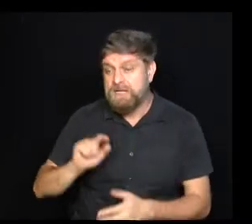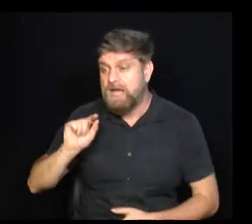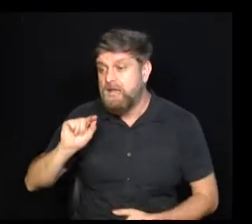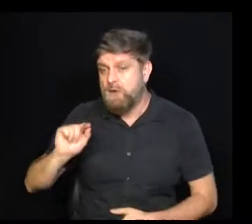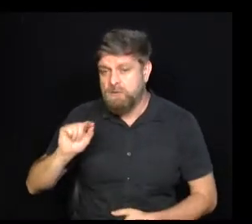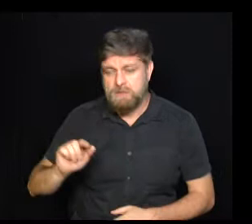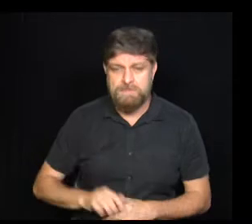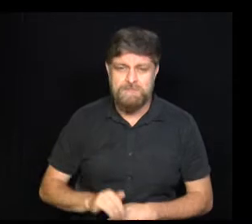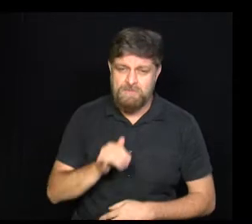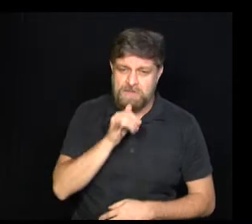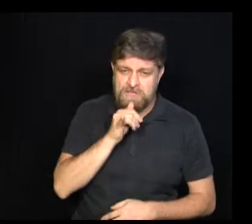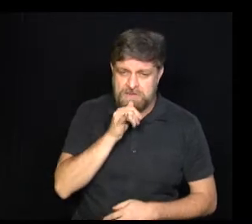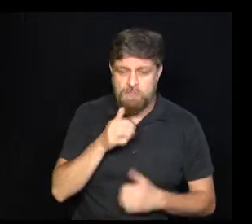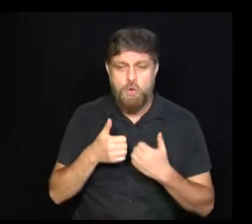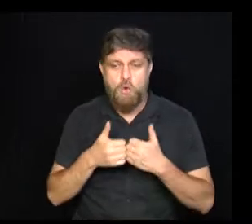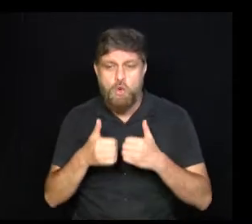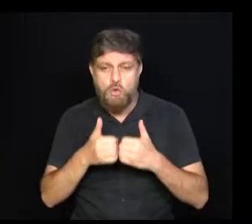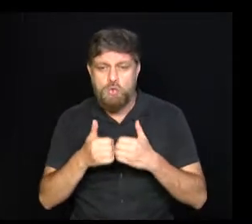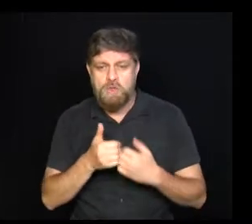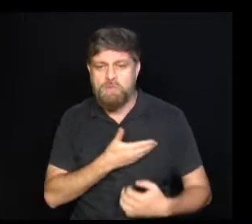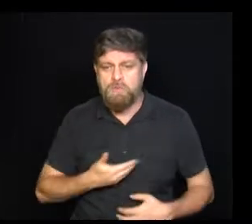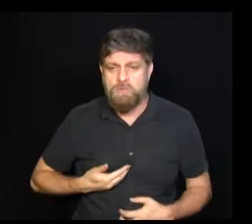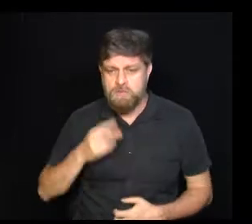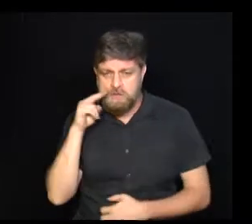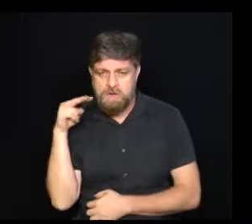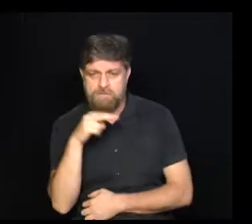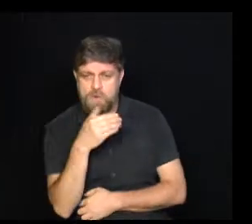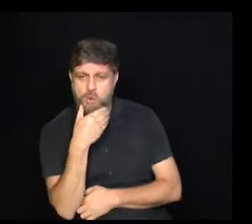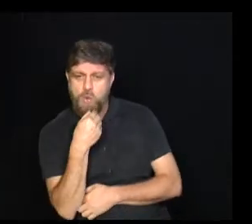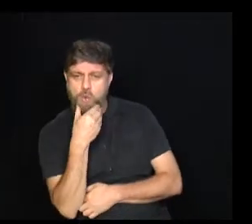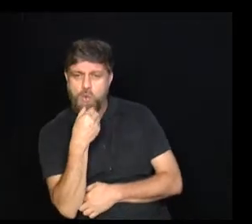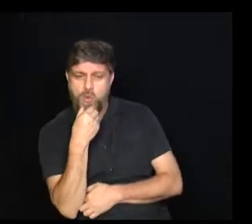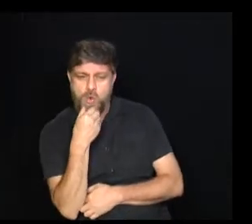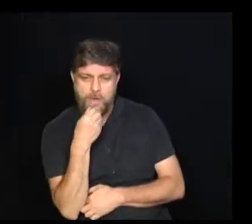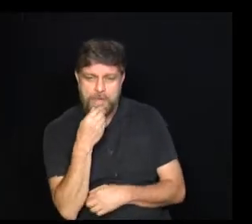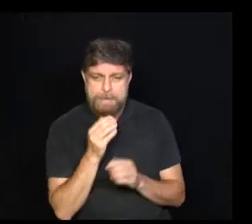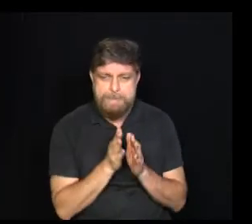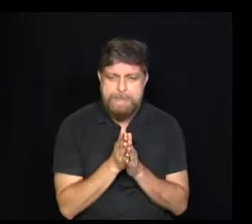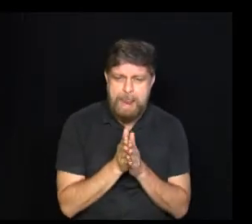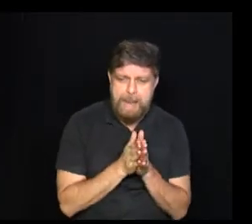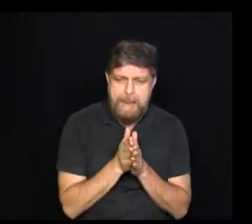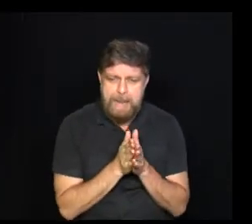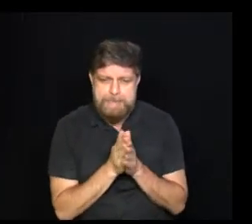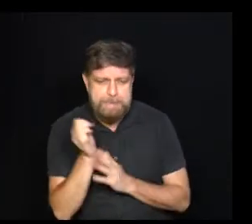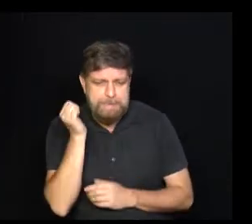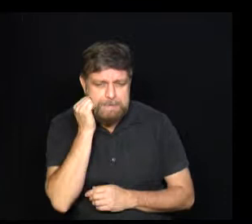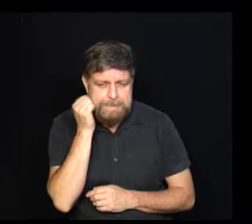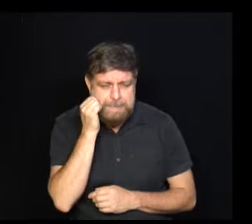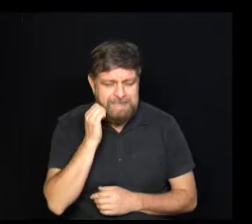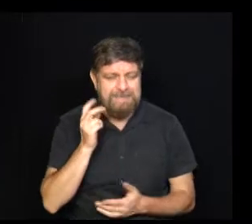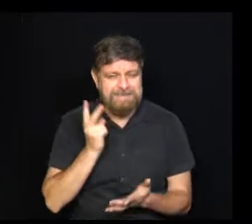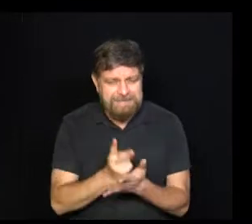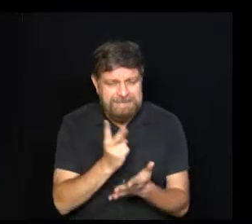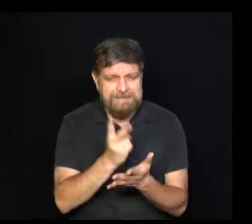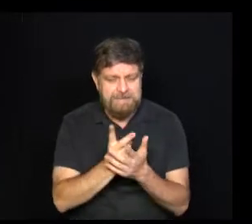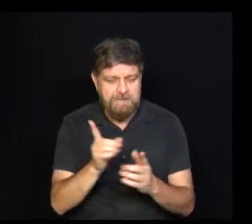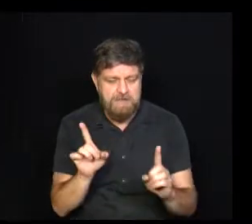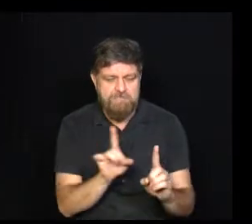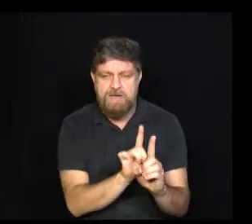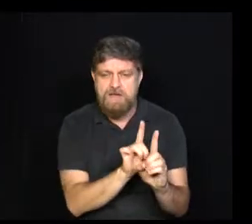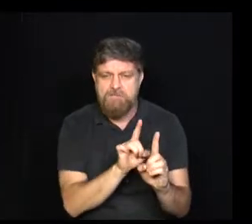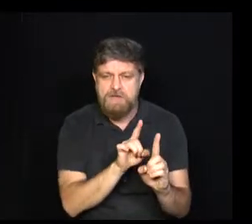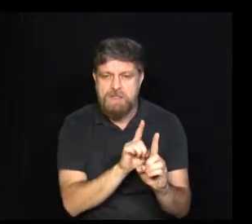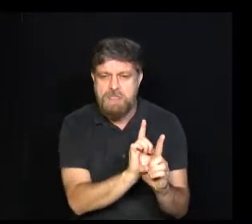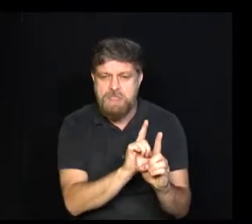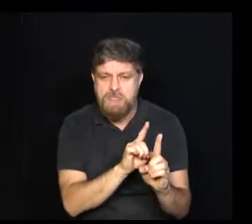Então, se eu estou no coletivo, eu percebo que tem um homem ali que é assediador, que rotineiramente ele faz isso, eu